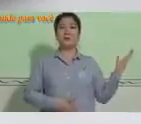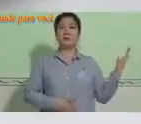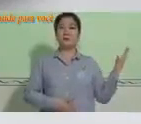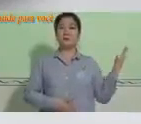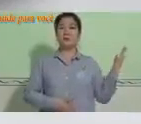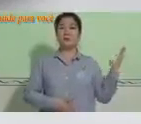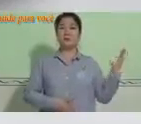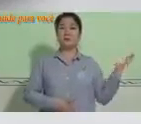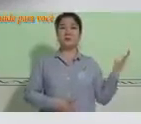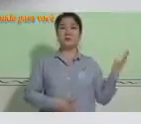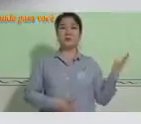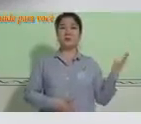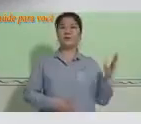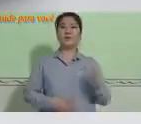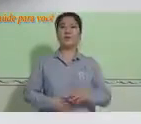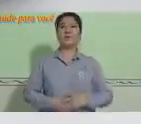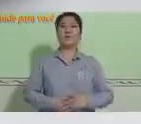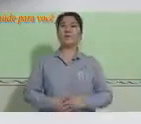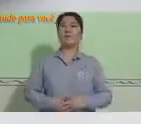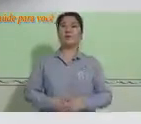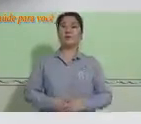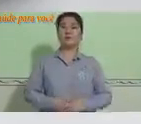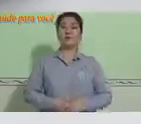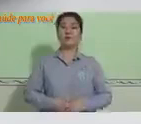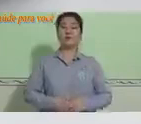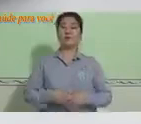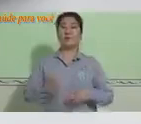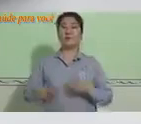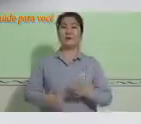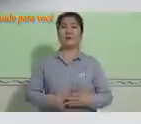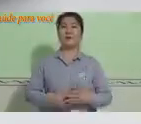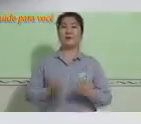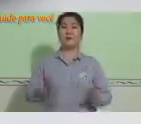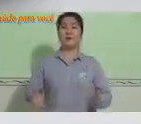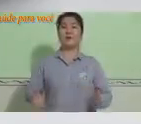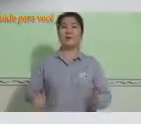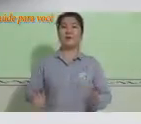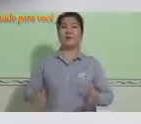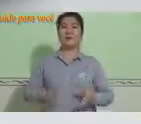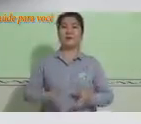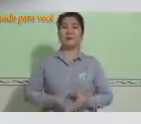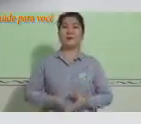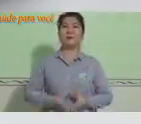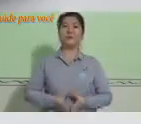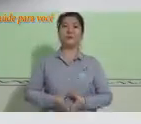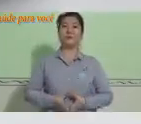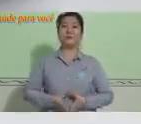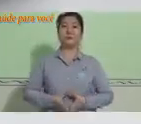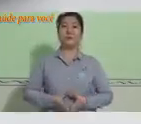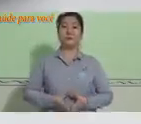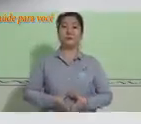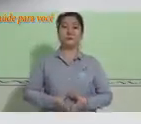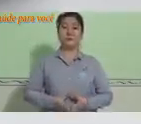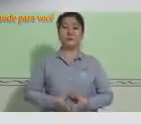QUISOSSINTOMAS. Os sintomas de olho seco surgem principalmente quando o olho apresenta uma redução da lágrima na superfície ocular,